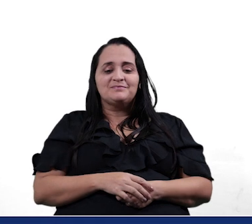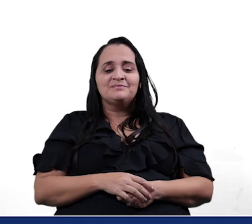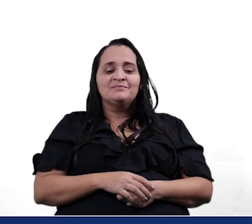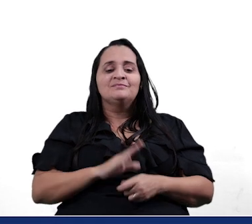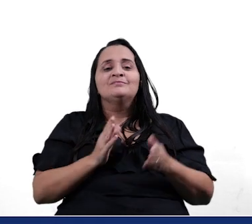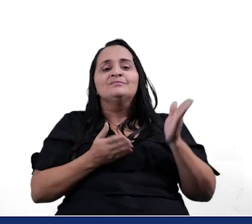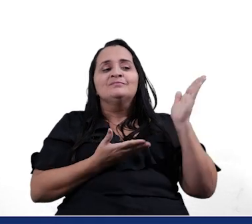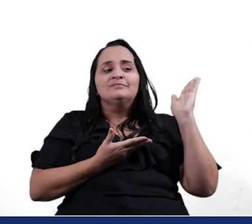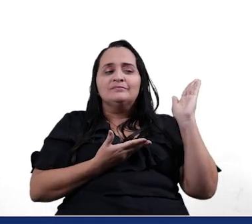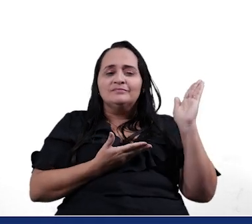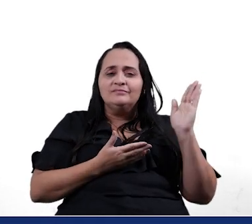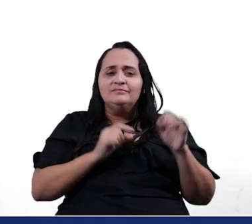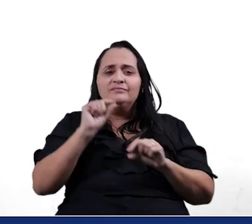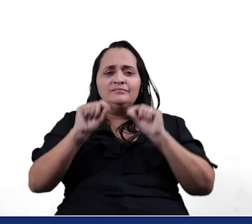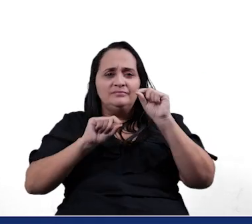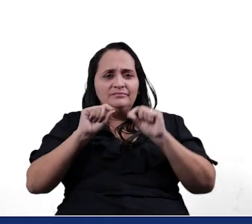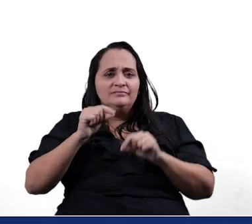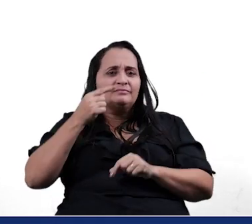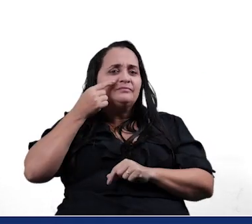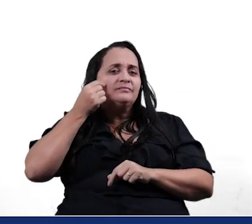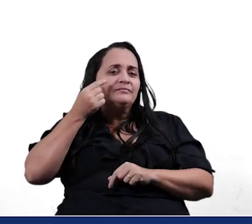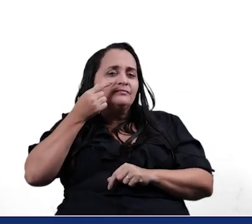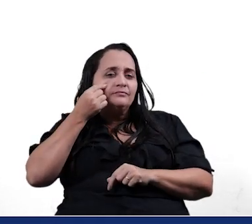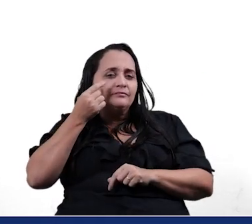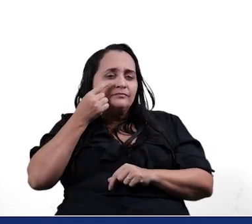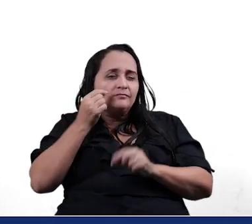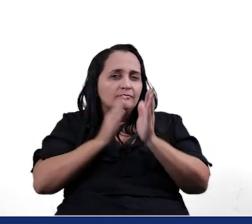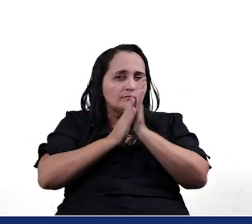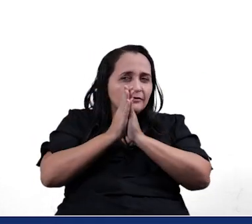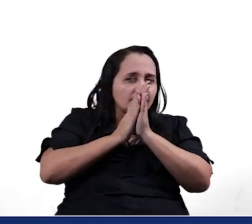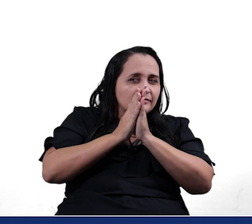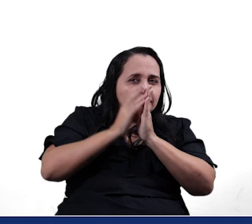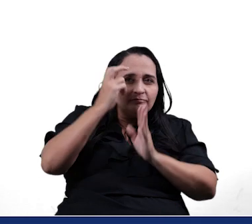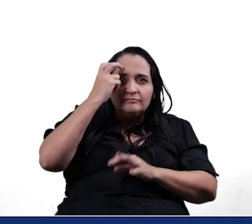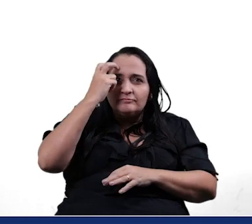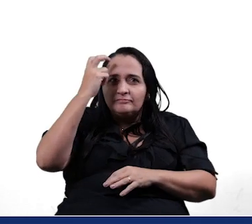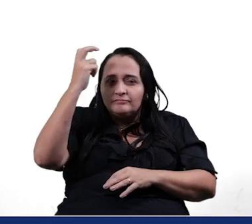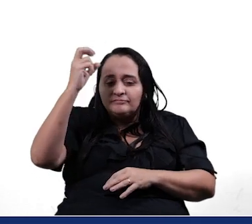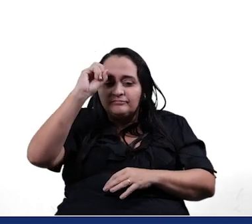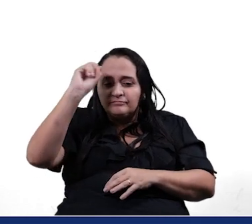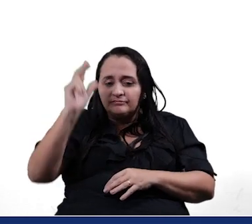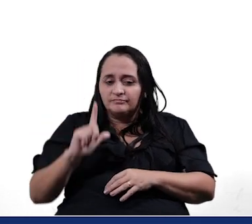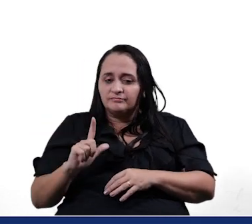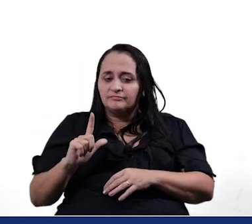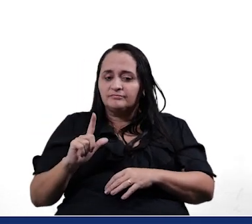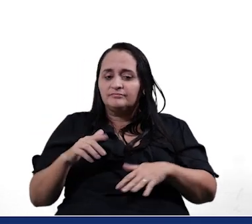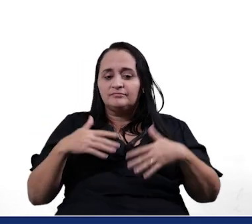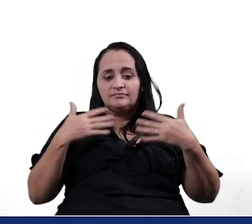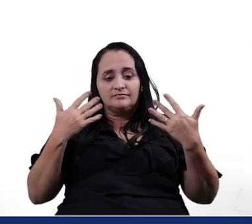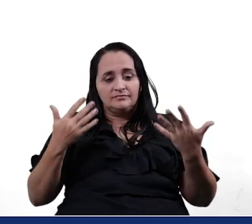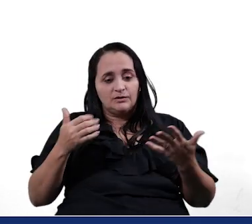E esta aqui, o gato parecia inteligente, astuto. Aí então o jovem deu-lhe um